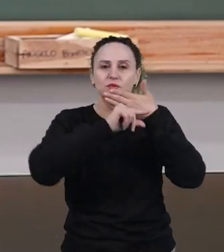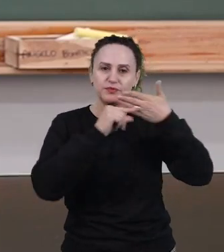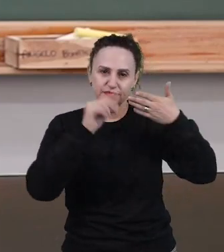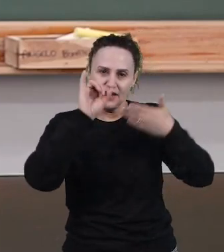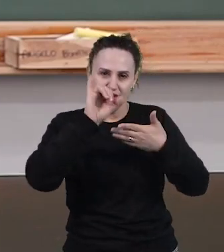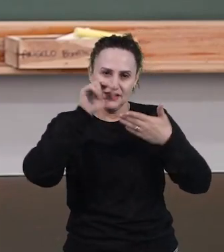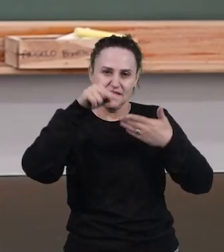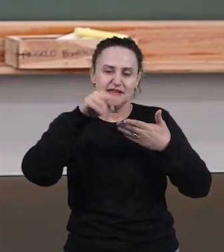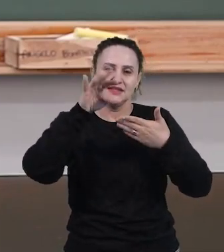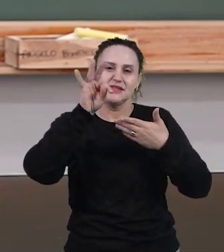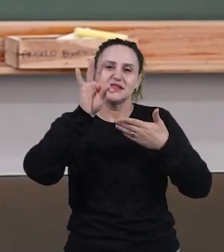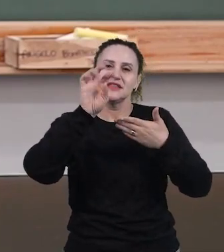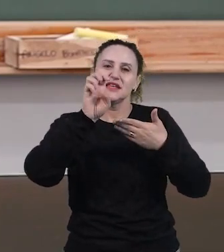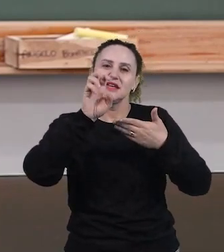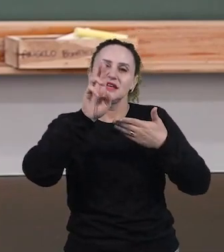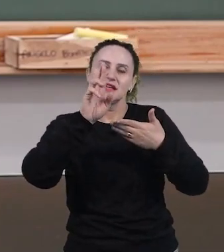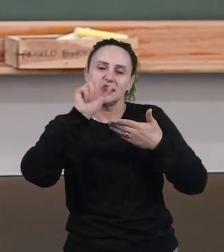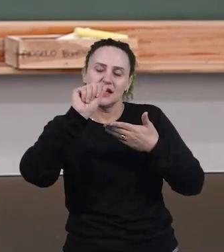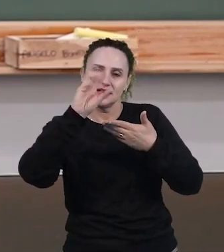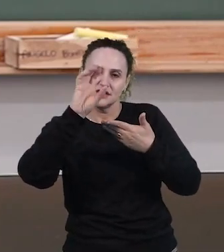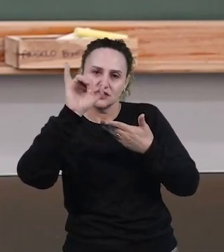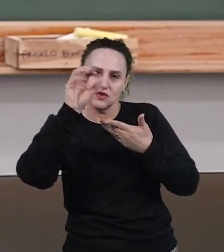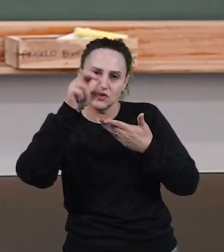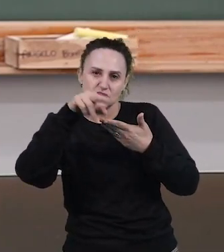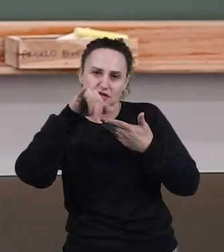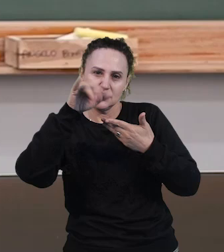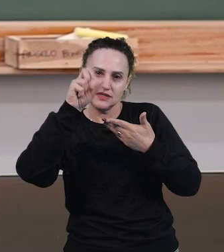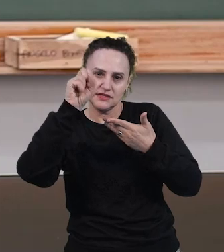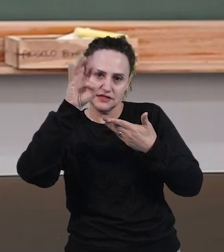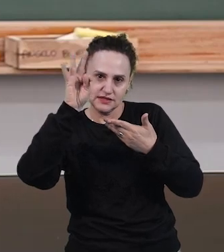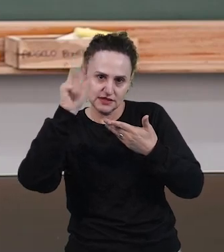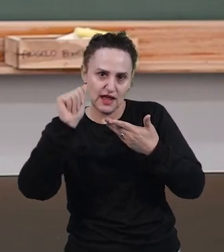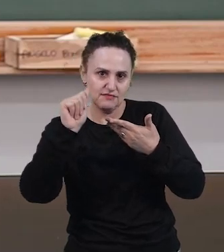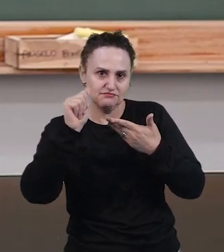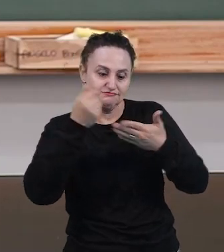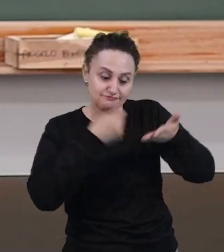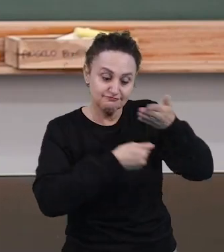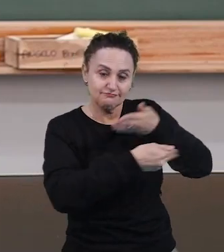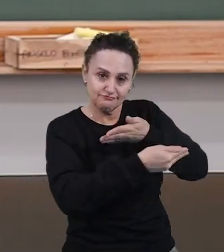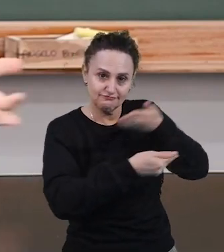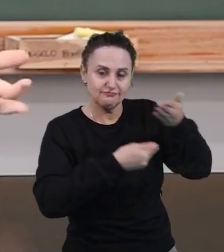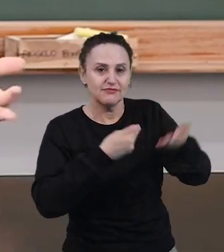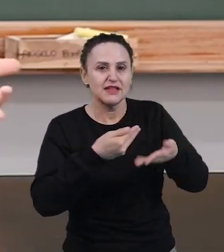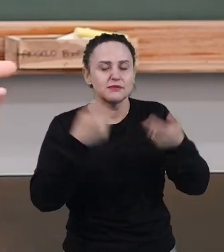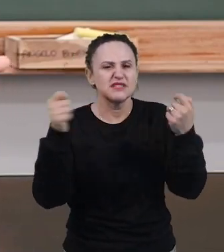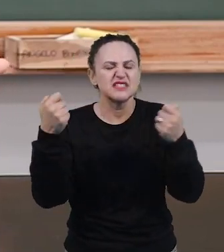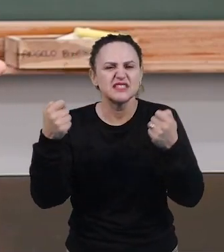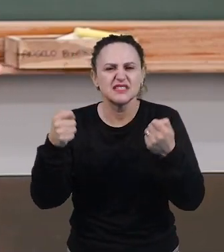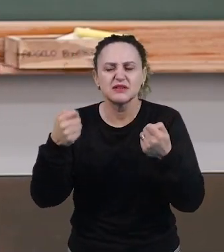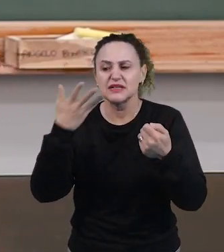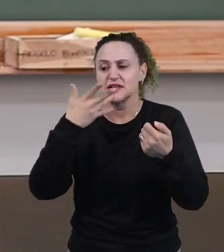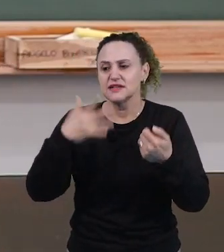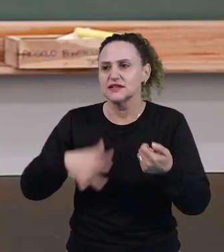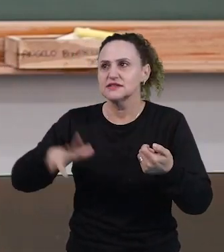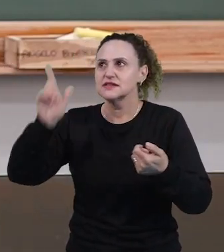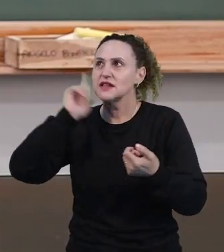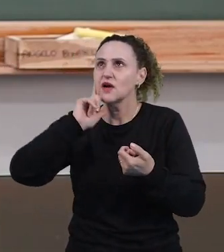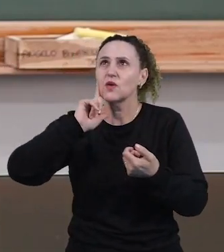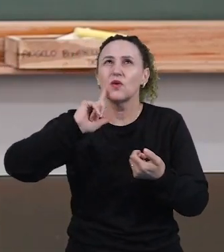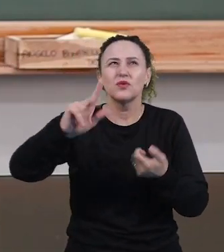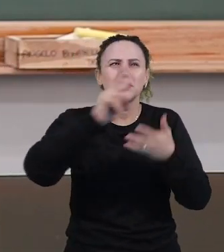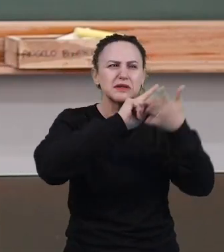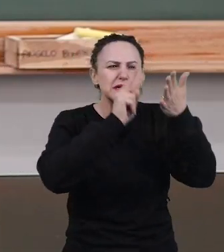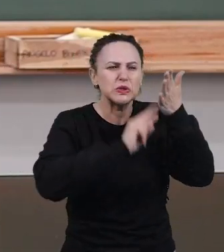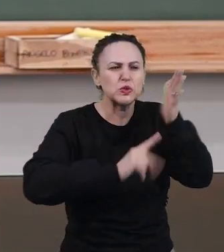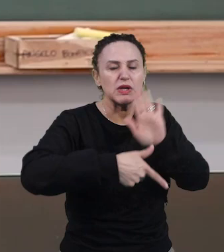muita interação para conseguir dar conta de uma leitura de enunciados verbais, por exemplo, né? Do